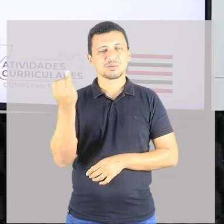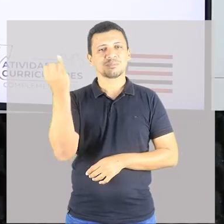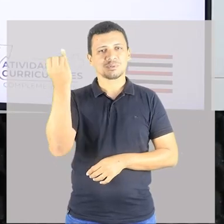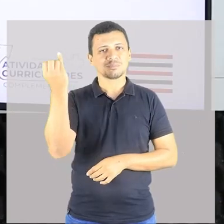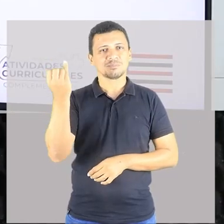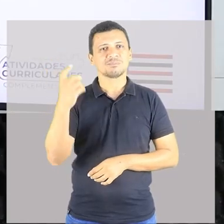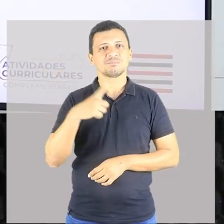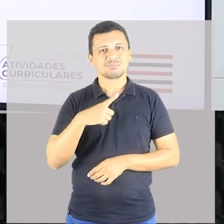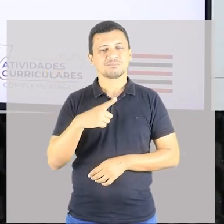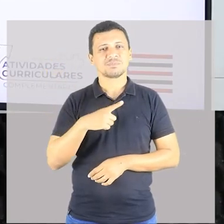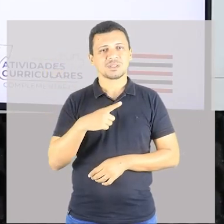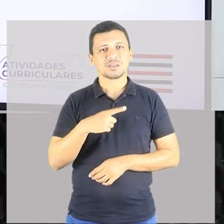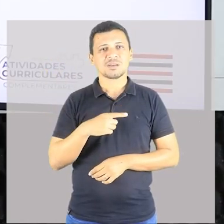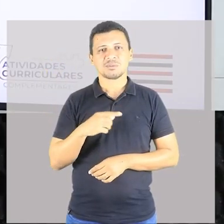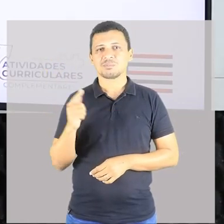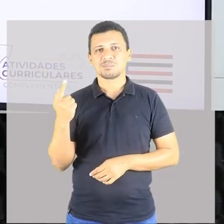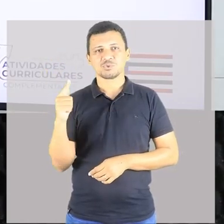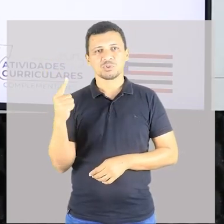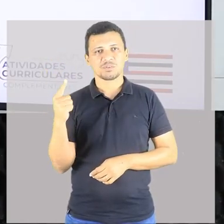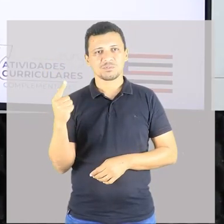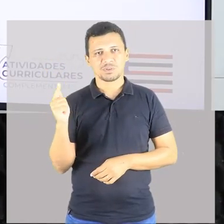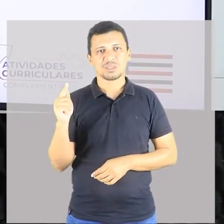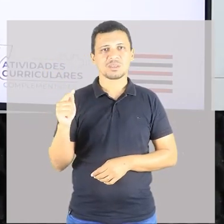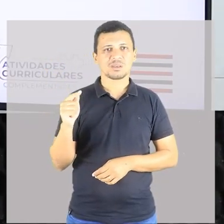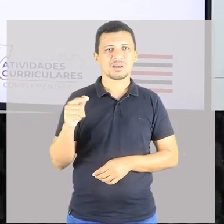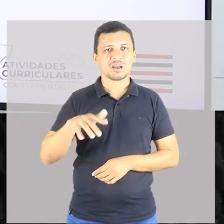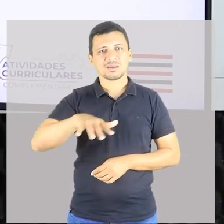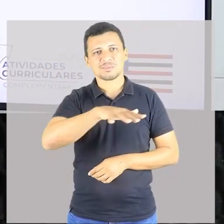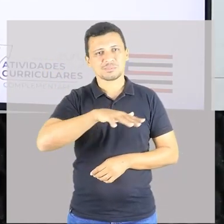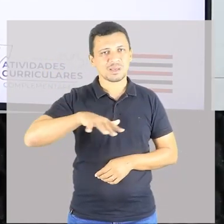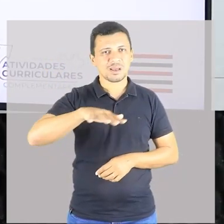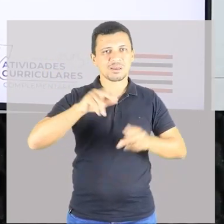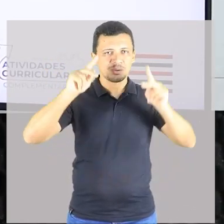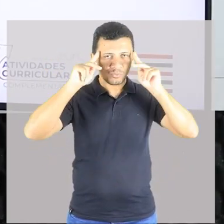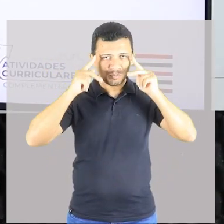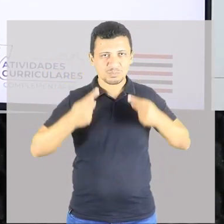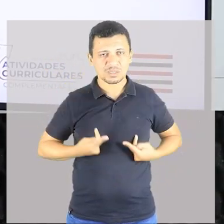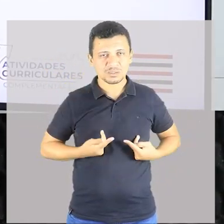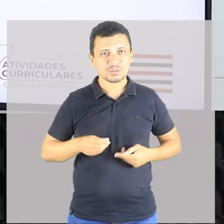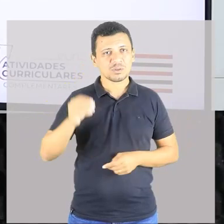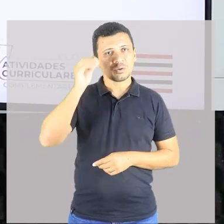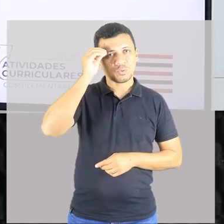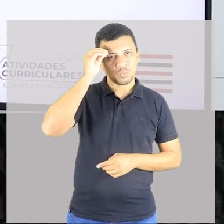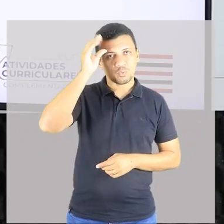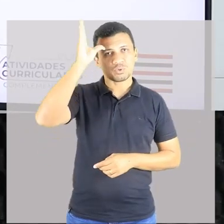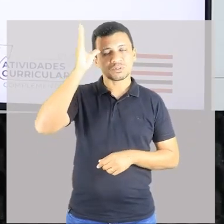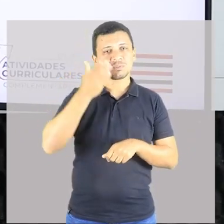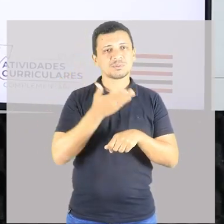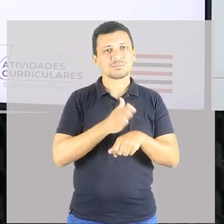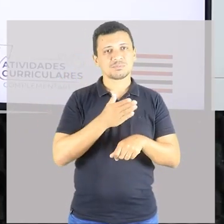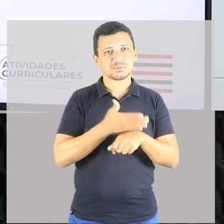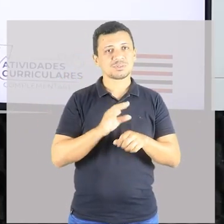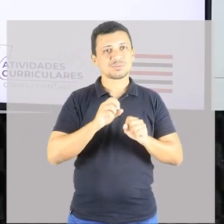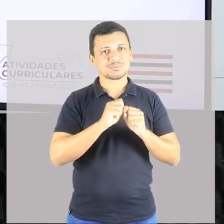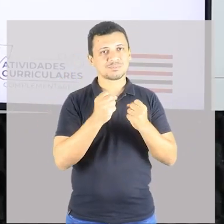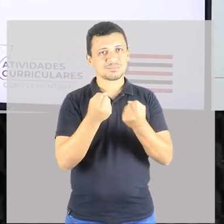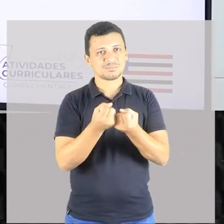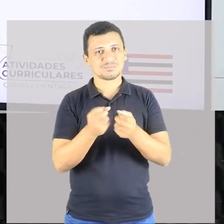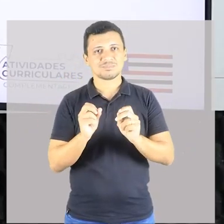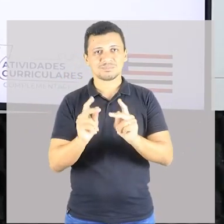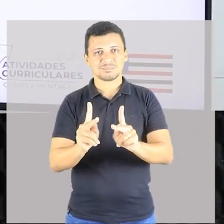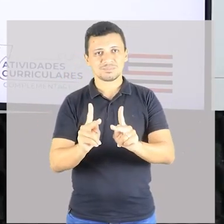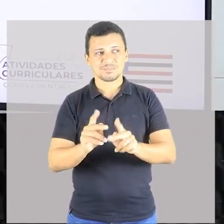tão central para a geografia, para humanas e para aí teus conhecimentos práticos enquanto sociedade.